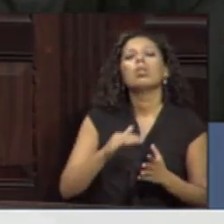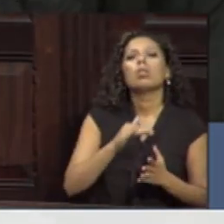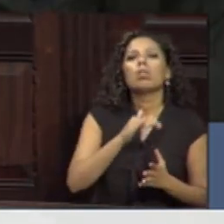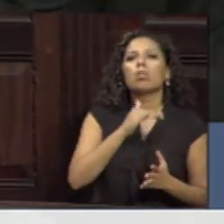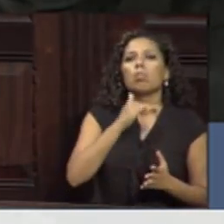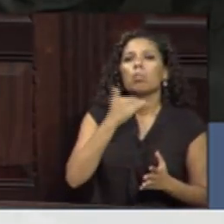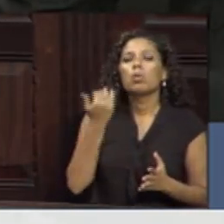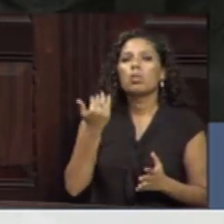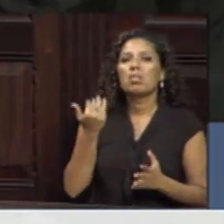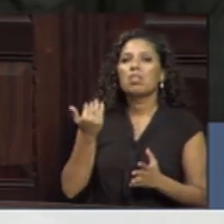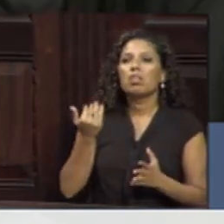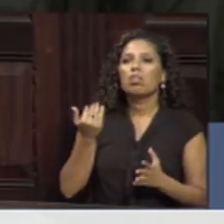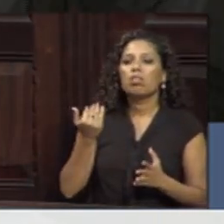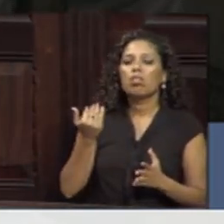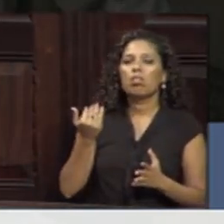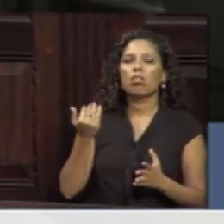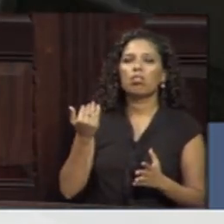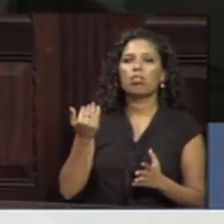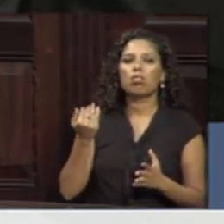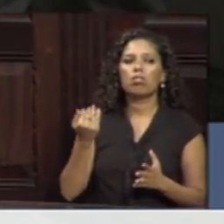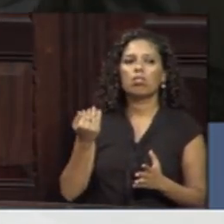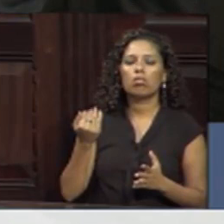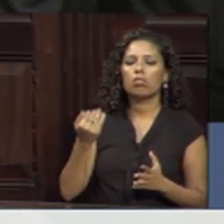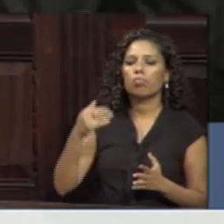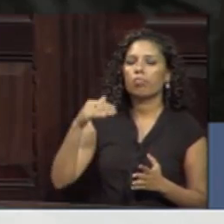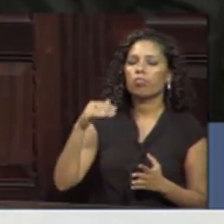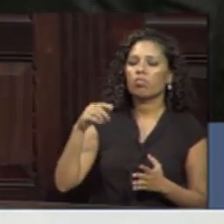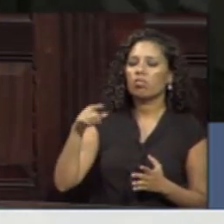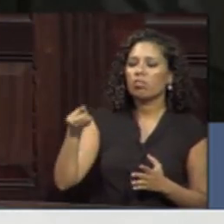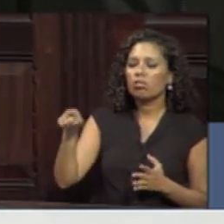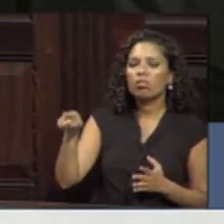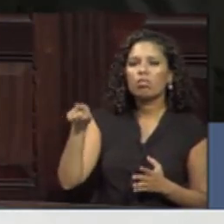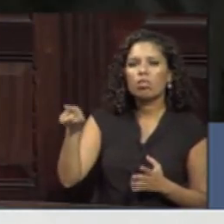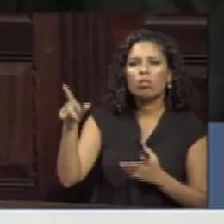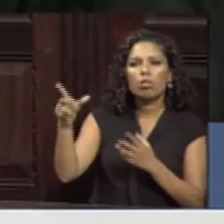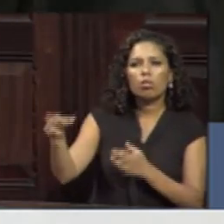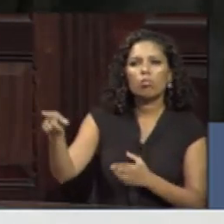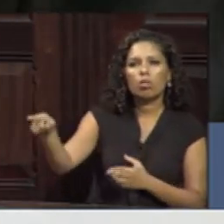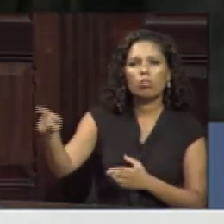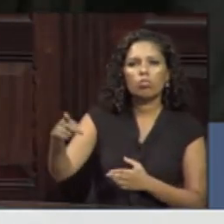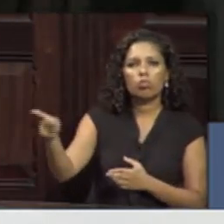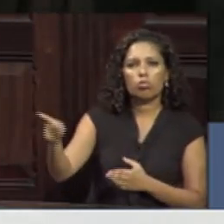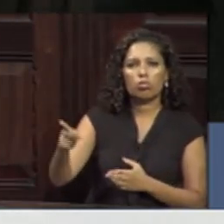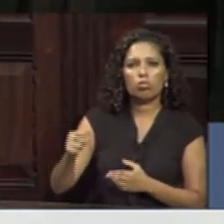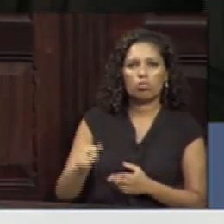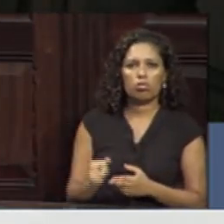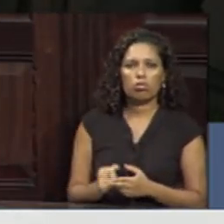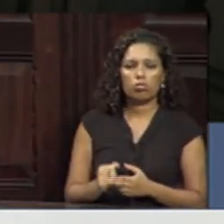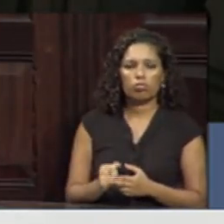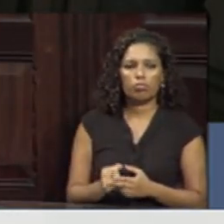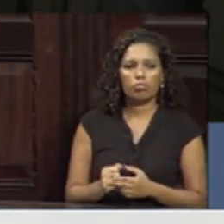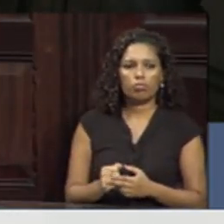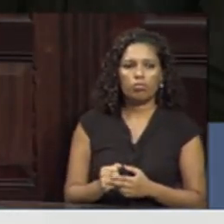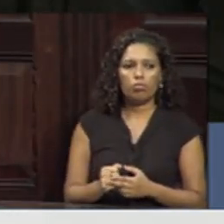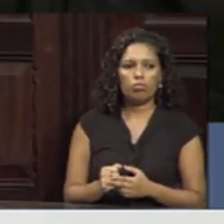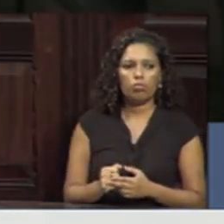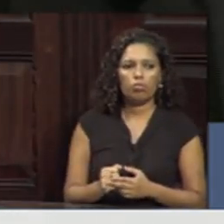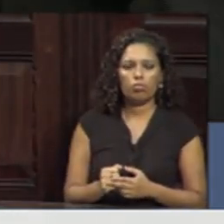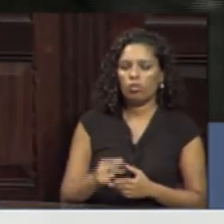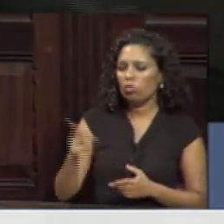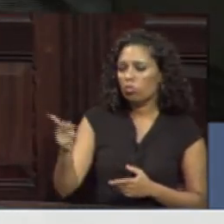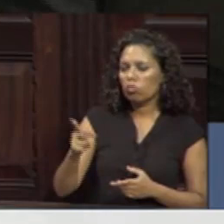ser executada da forma que esses dois representantes do